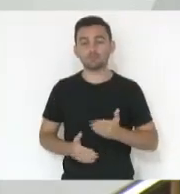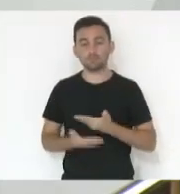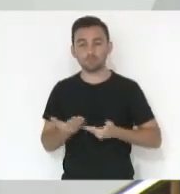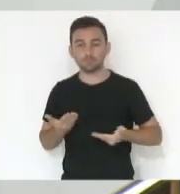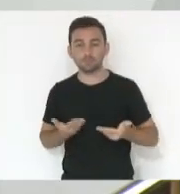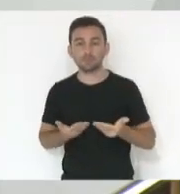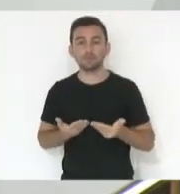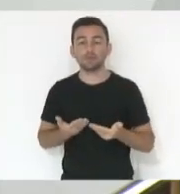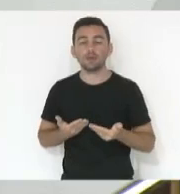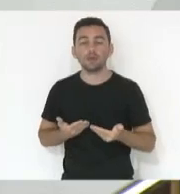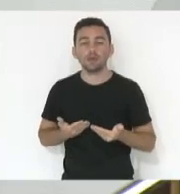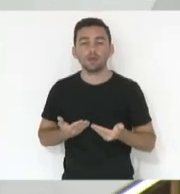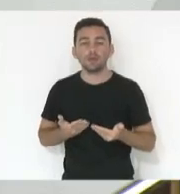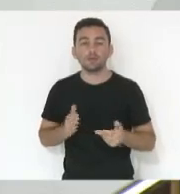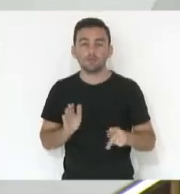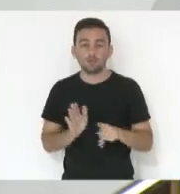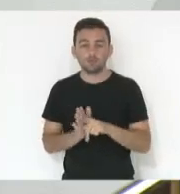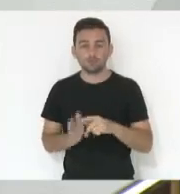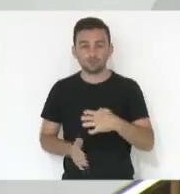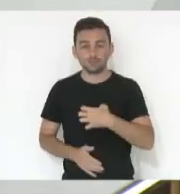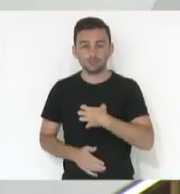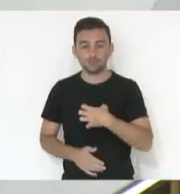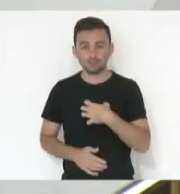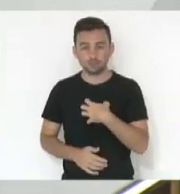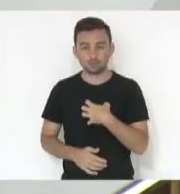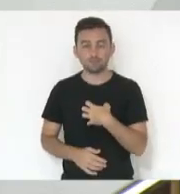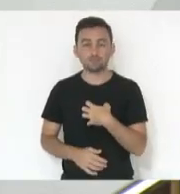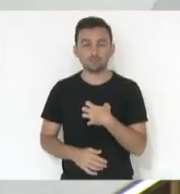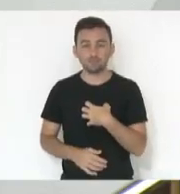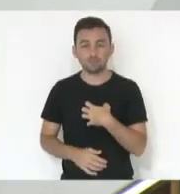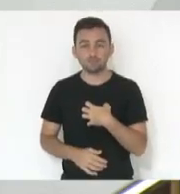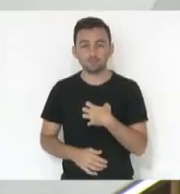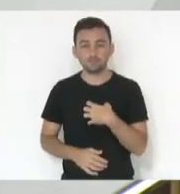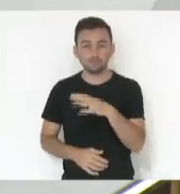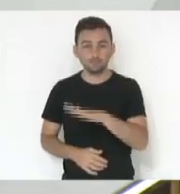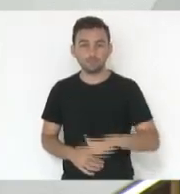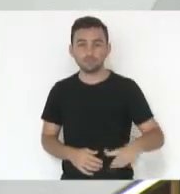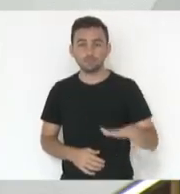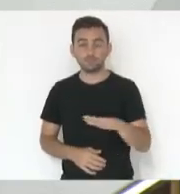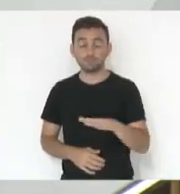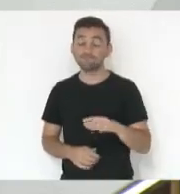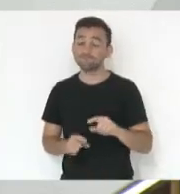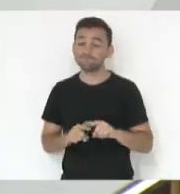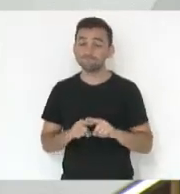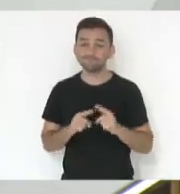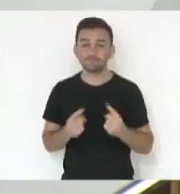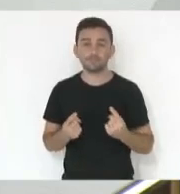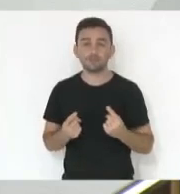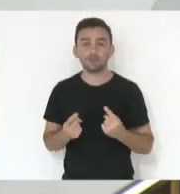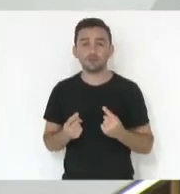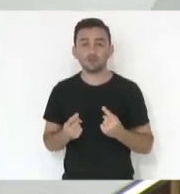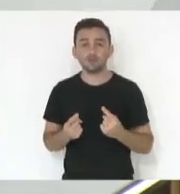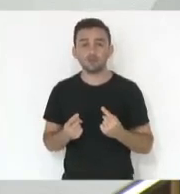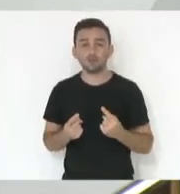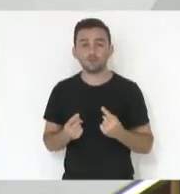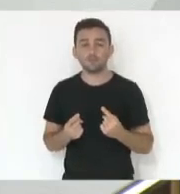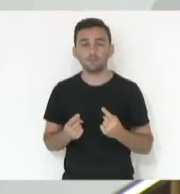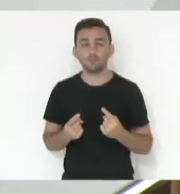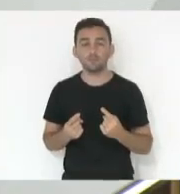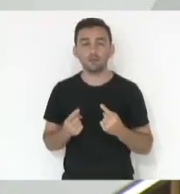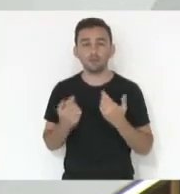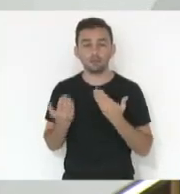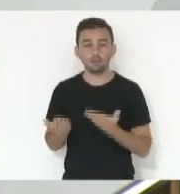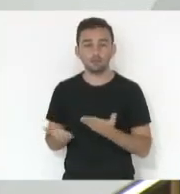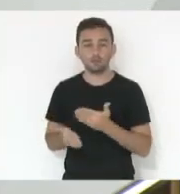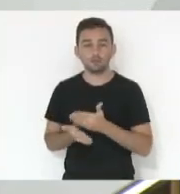seu sentido amplo. Para tanto, ela passa a partir